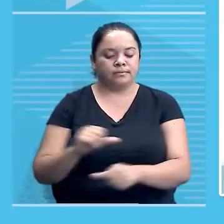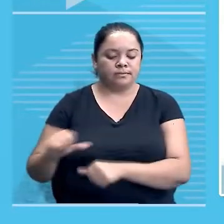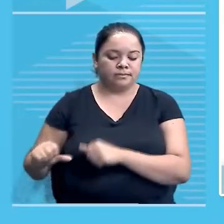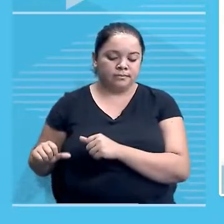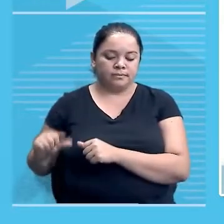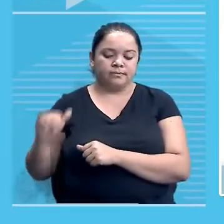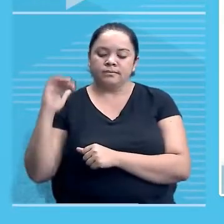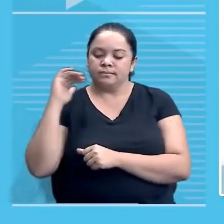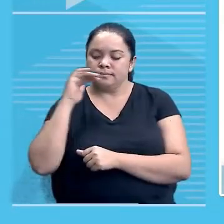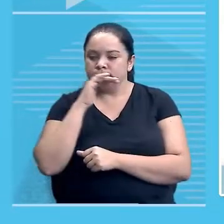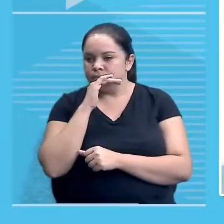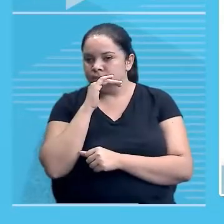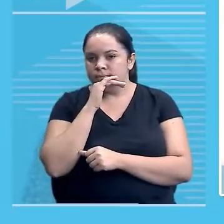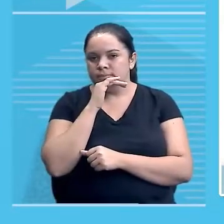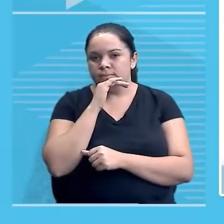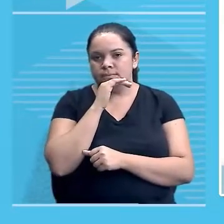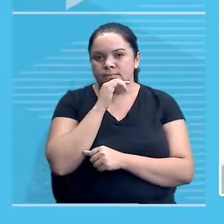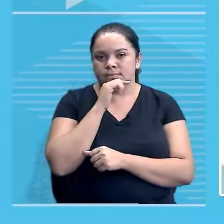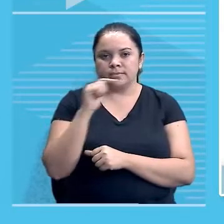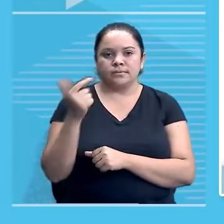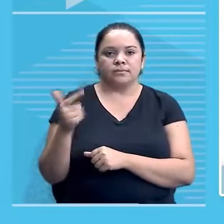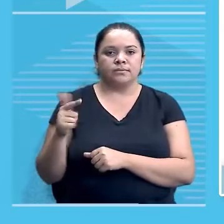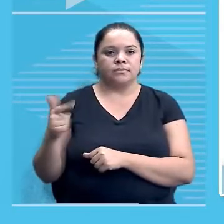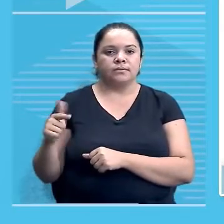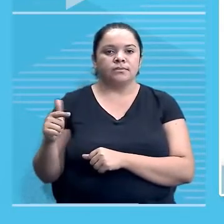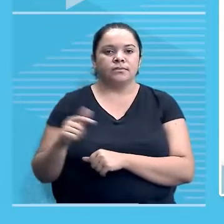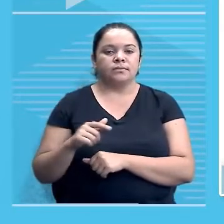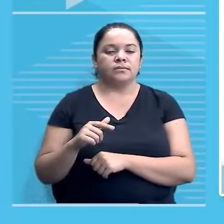sem haver mudança de temperatura.